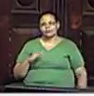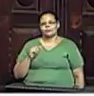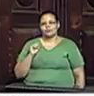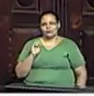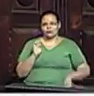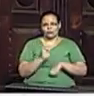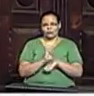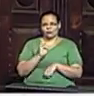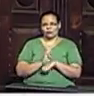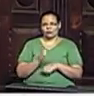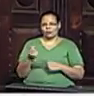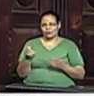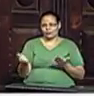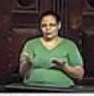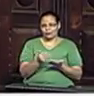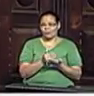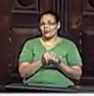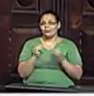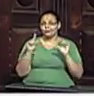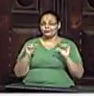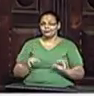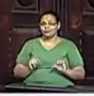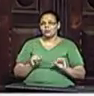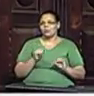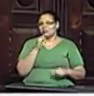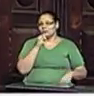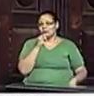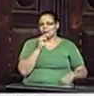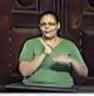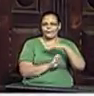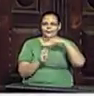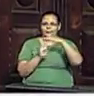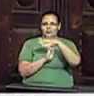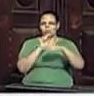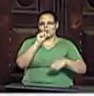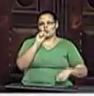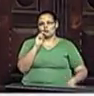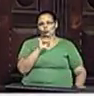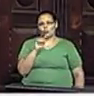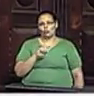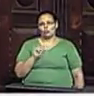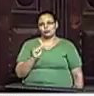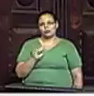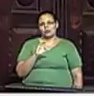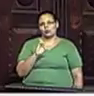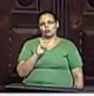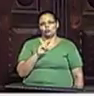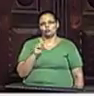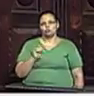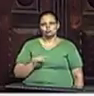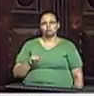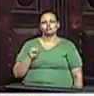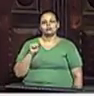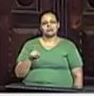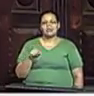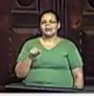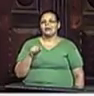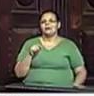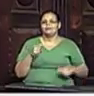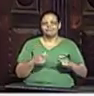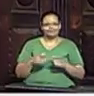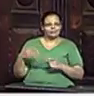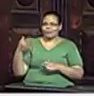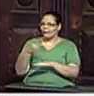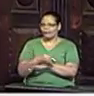do Estado acabe caindo. E a Souza Cruz, para te dar um exemplo, ela tem algumas áreas que ela simplesmente